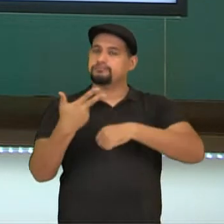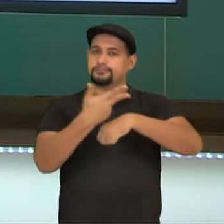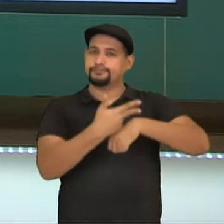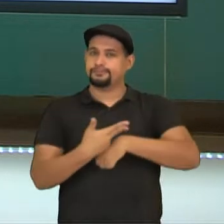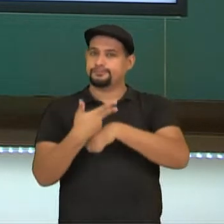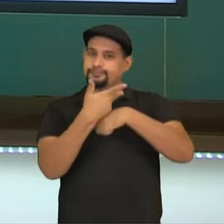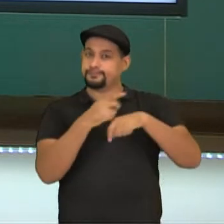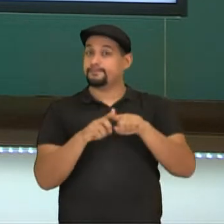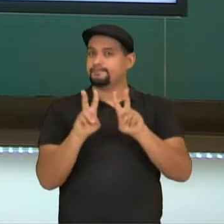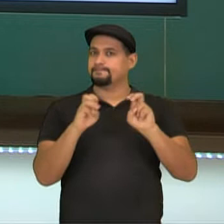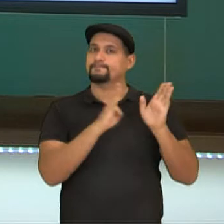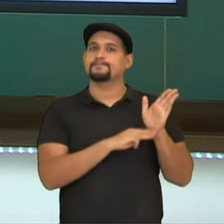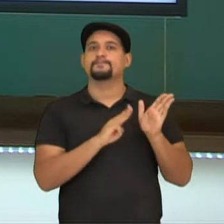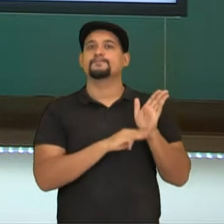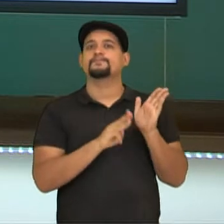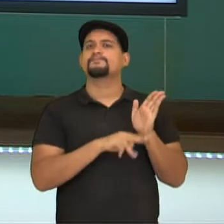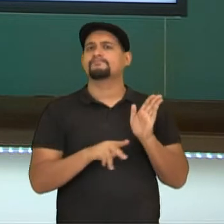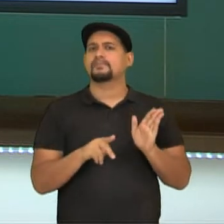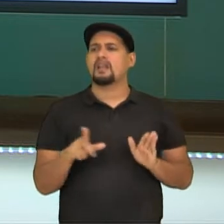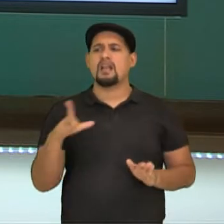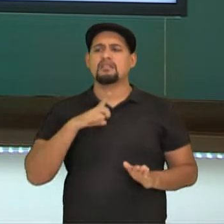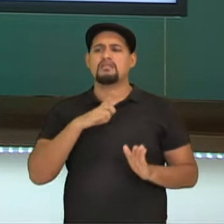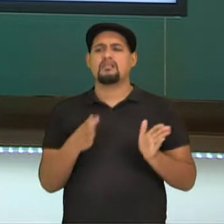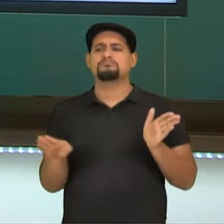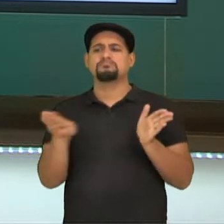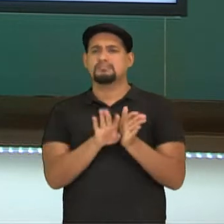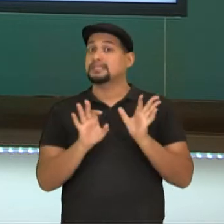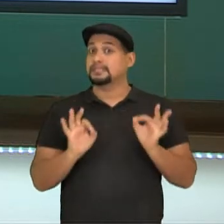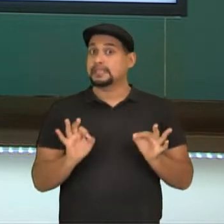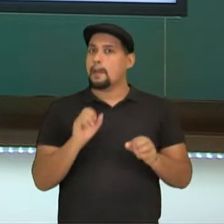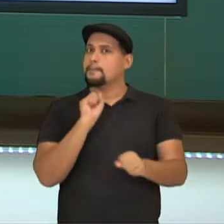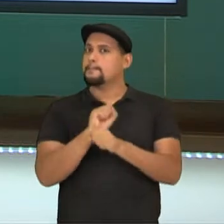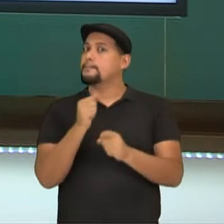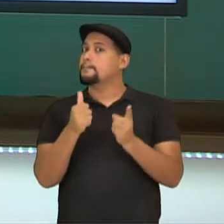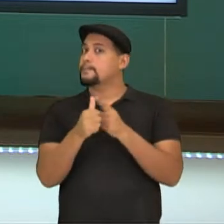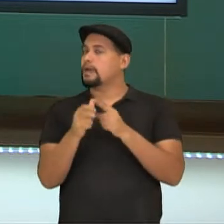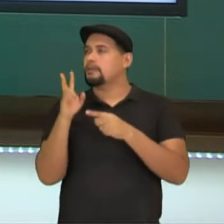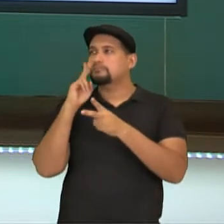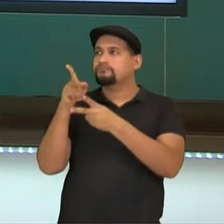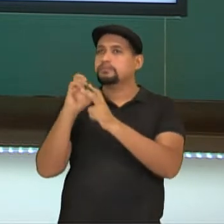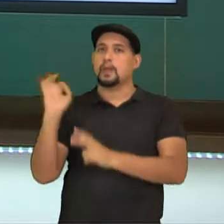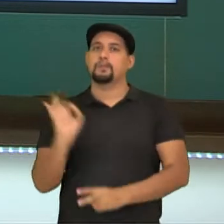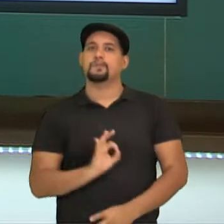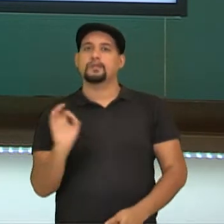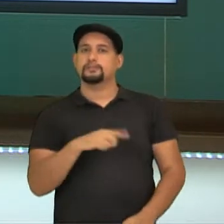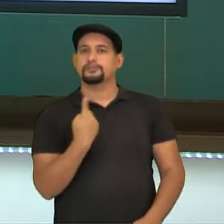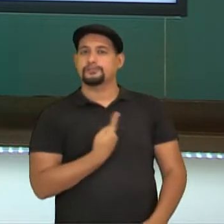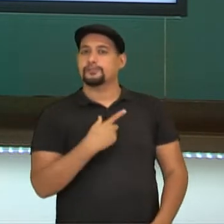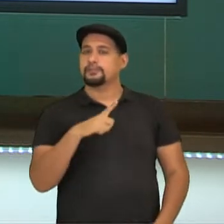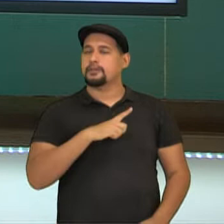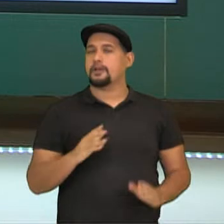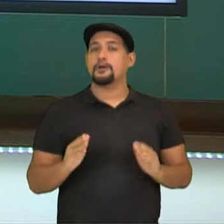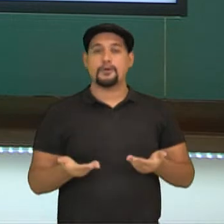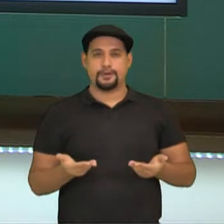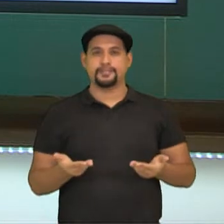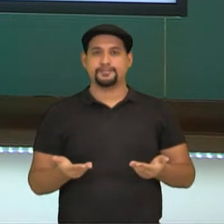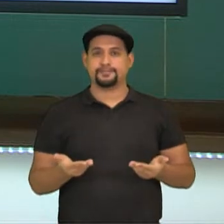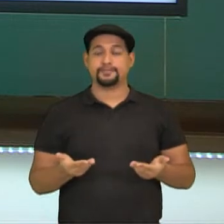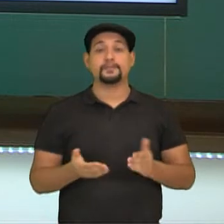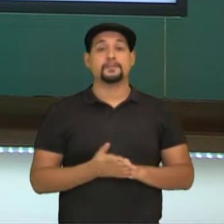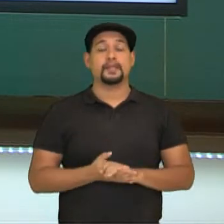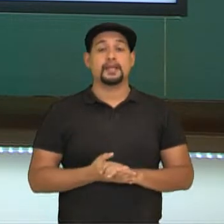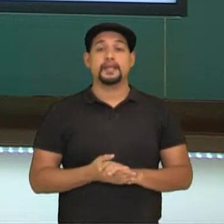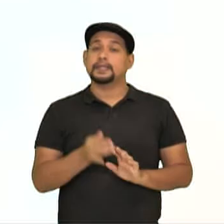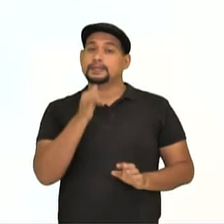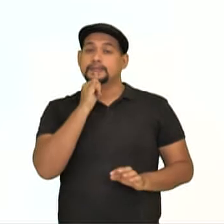vídeos desse método? Será que ela está atingindo? Então, primeiro vamos dar uma olhadinha aqui das porcentagens que nós temos atualmente. As